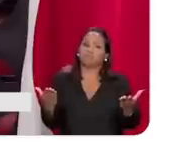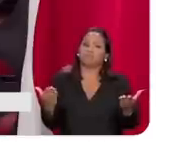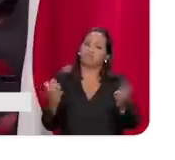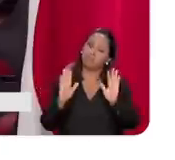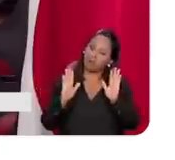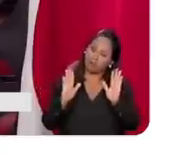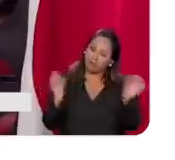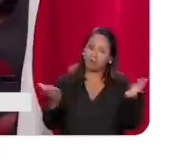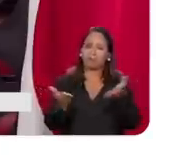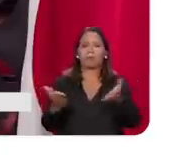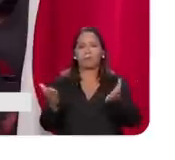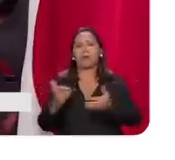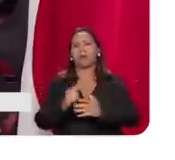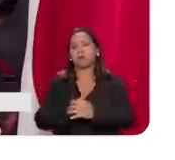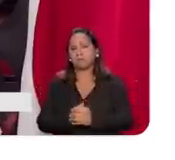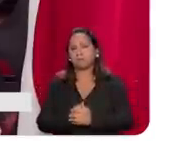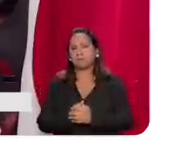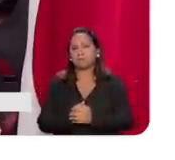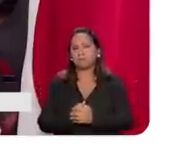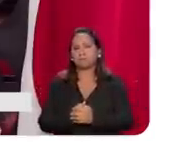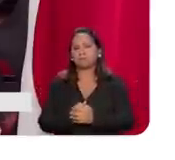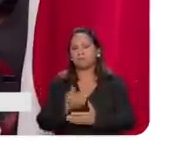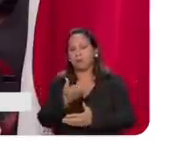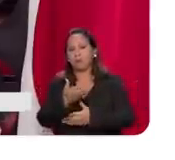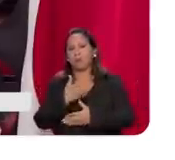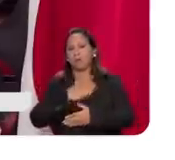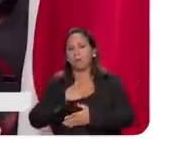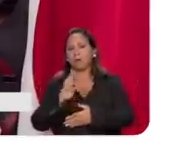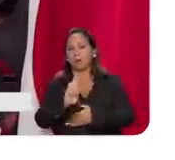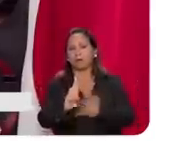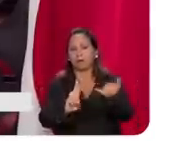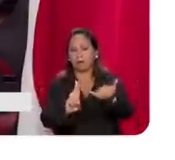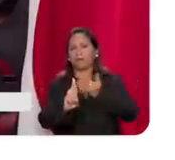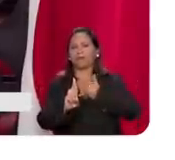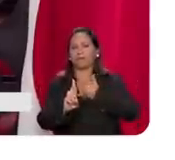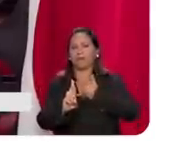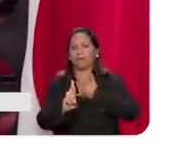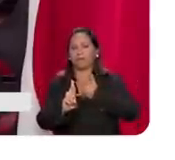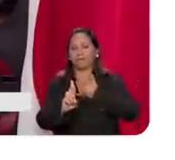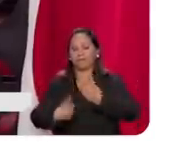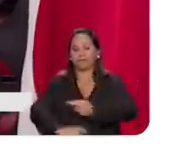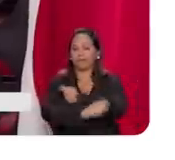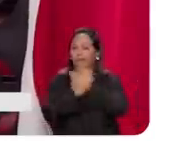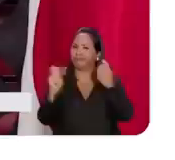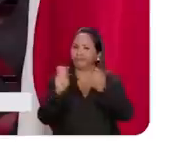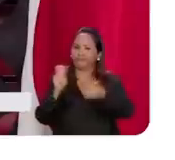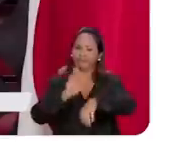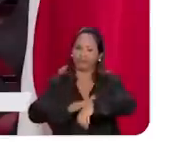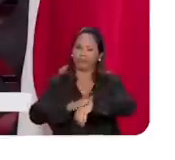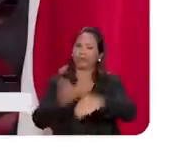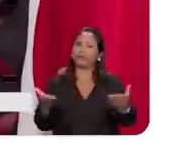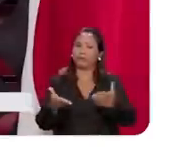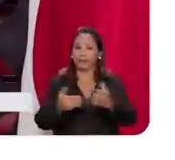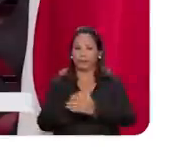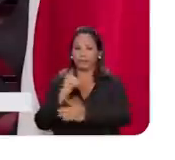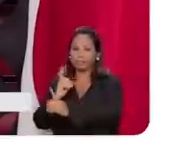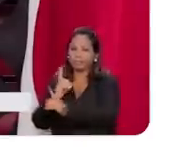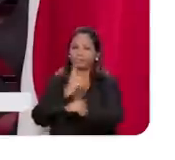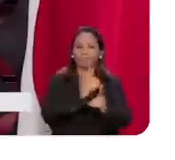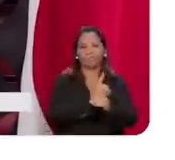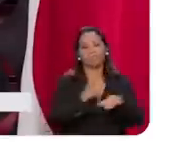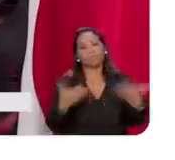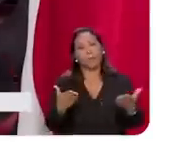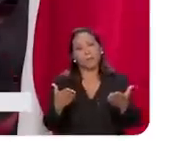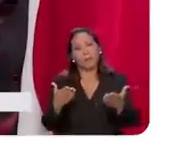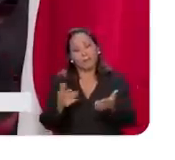gente e eu não tô falando aqui que Estados Unidos é santo não é isso porque muitas pessoas estão infelizmente tão carentes por heróis